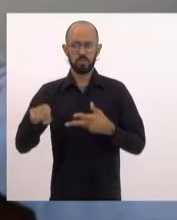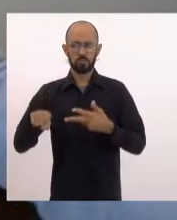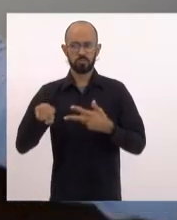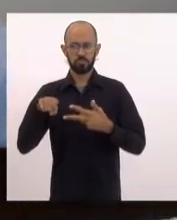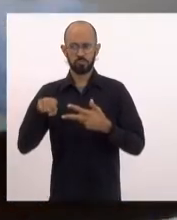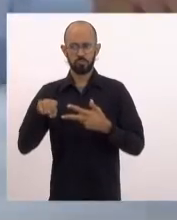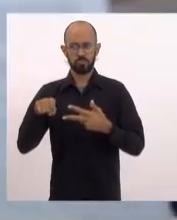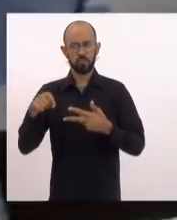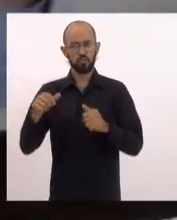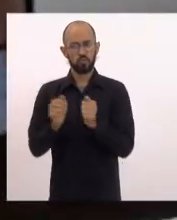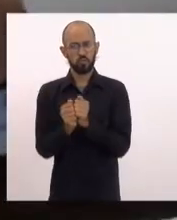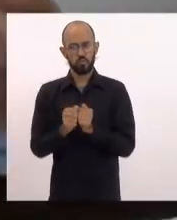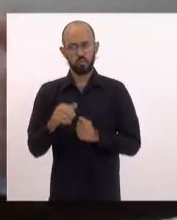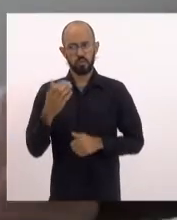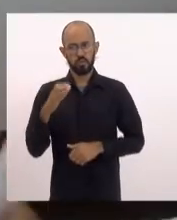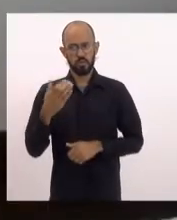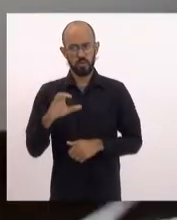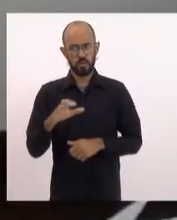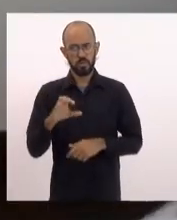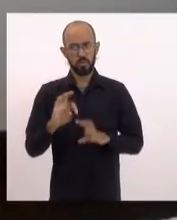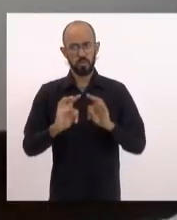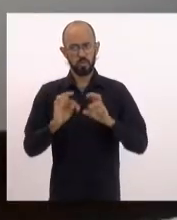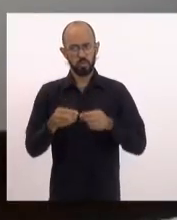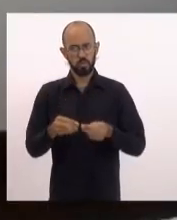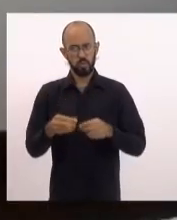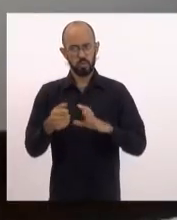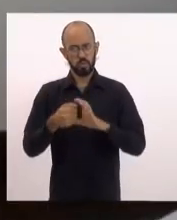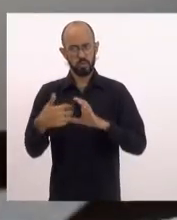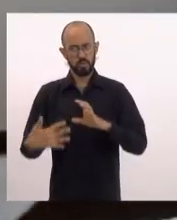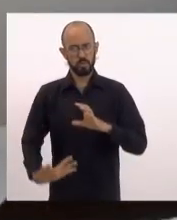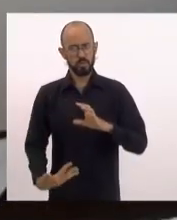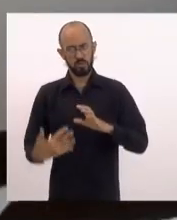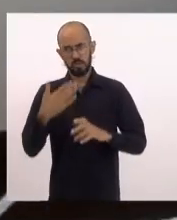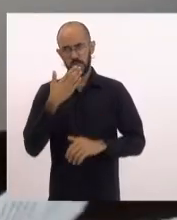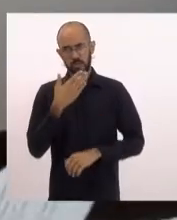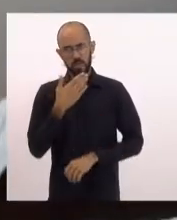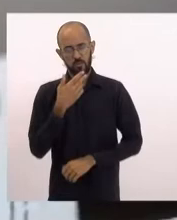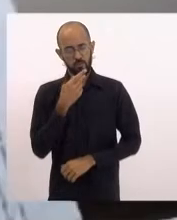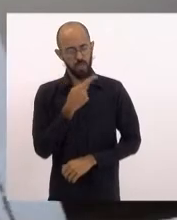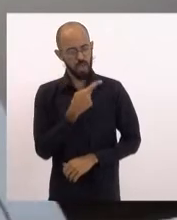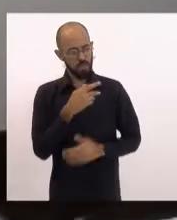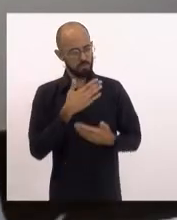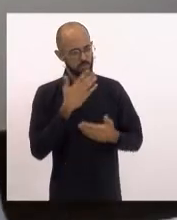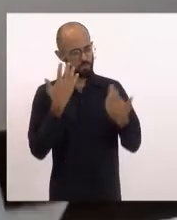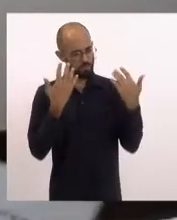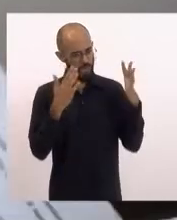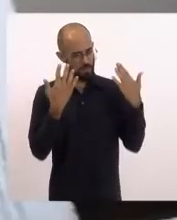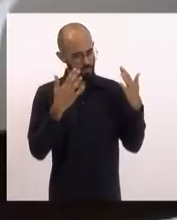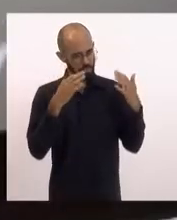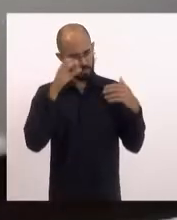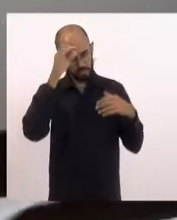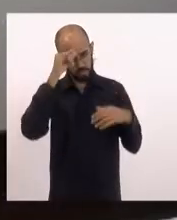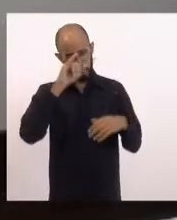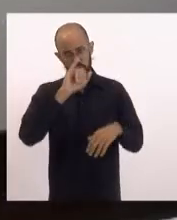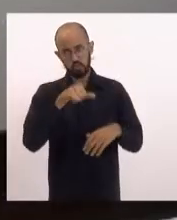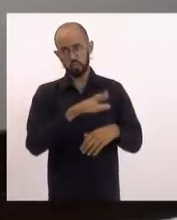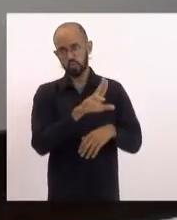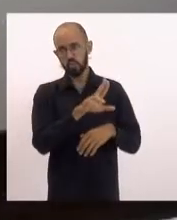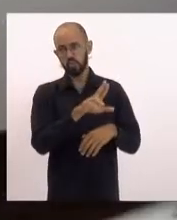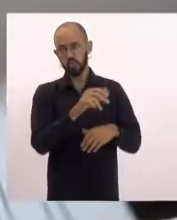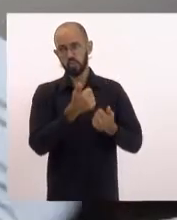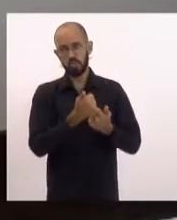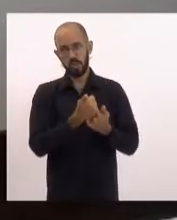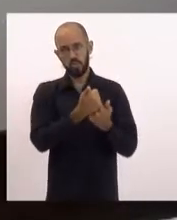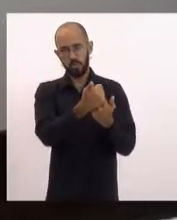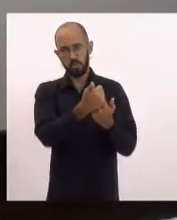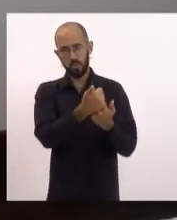ciência fluminense. Então, por todos esses elementos, eu quero saudar a Tia Ju, cumprimentar pela iniciativa e manifestar um apoio